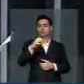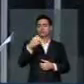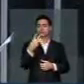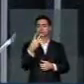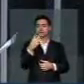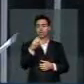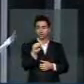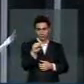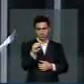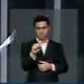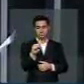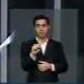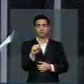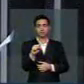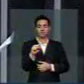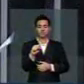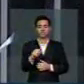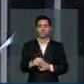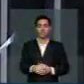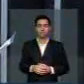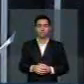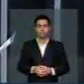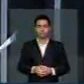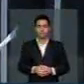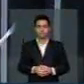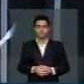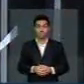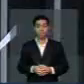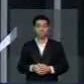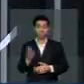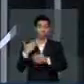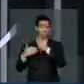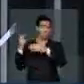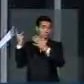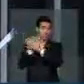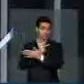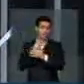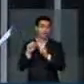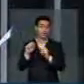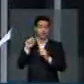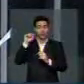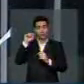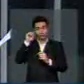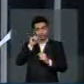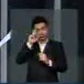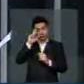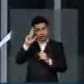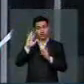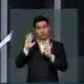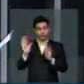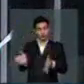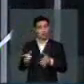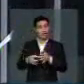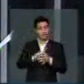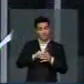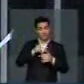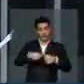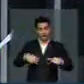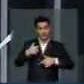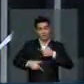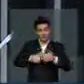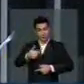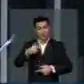1938 Presidente Mauro Benevides época em que vossa excelência já pontuava na política